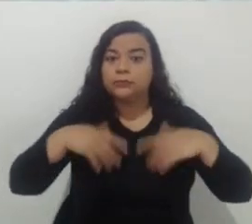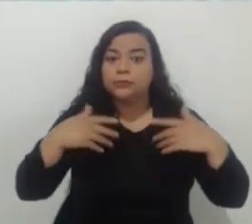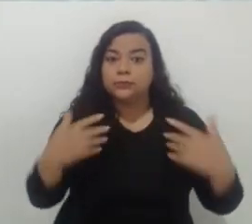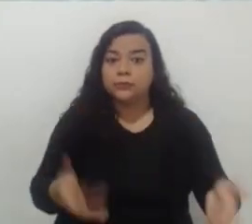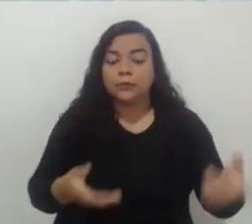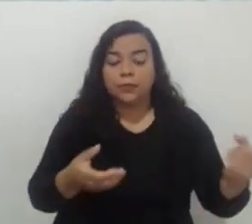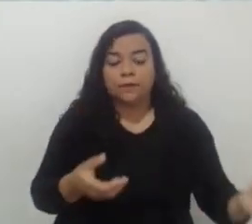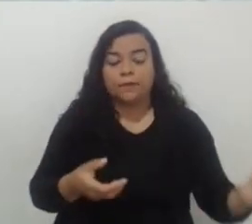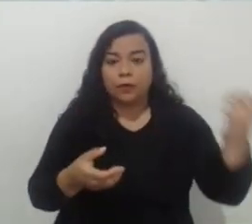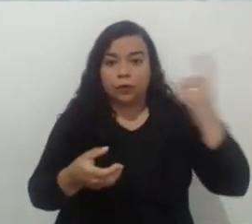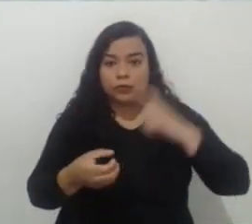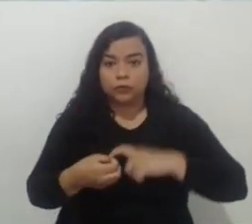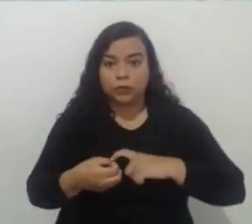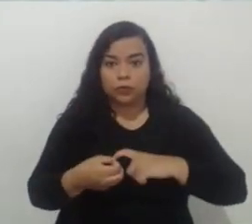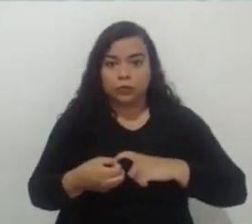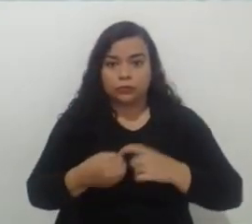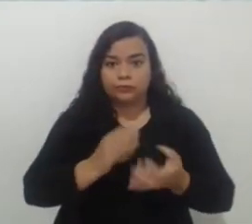créditos